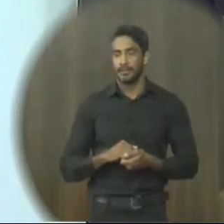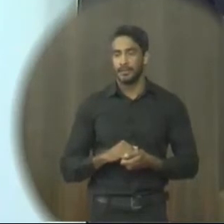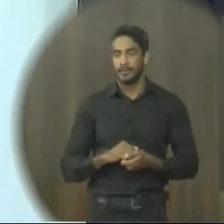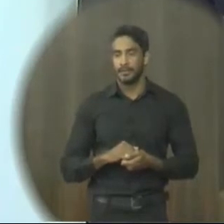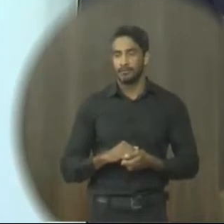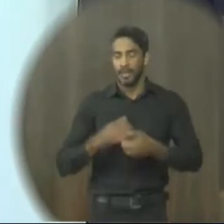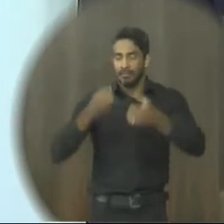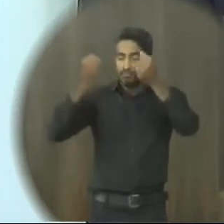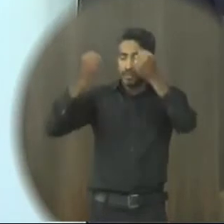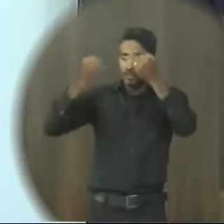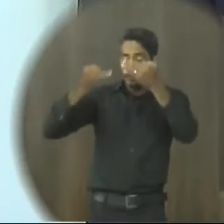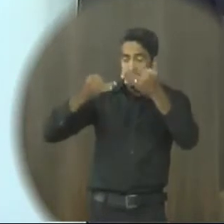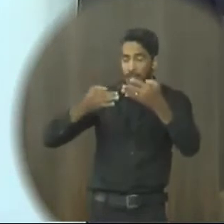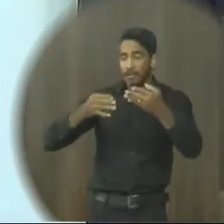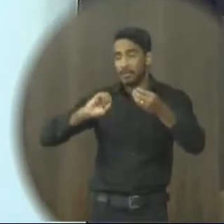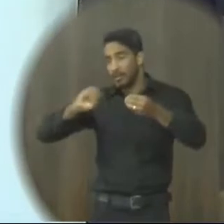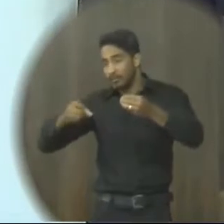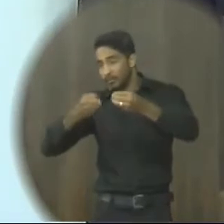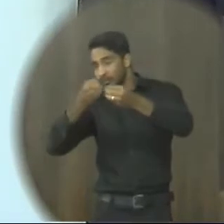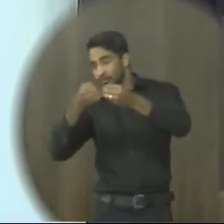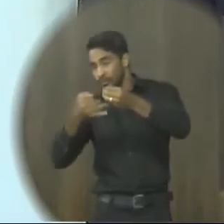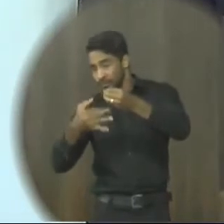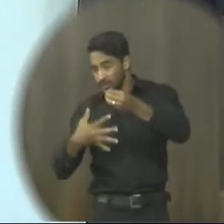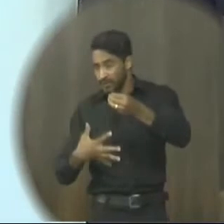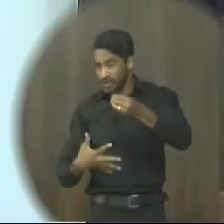dando algumas explicativas.